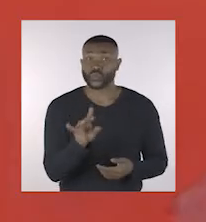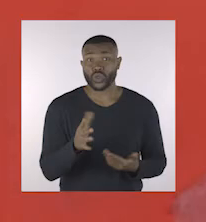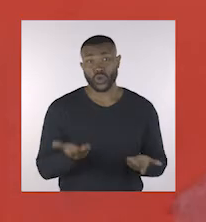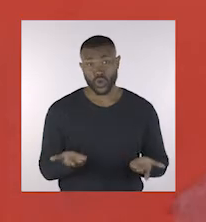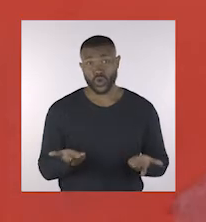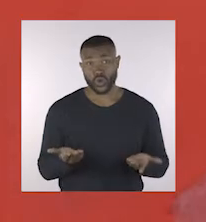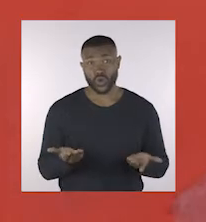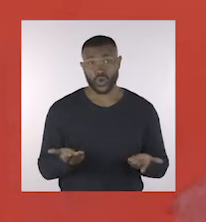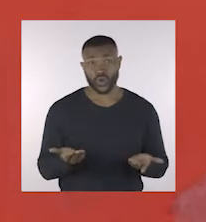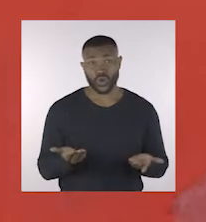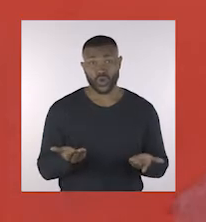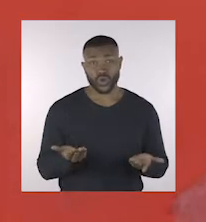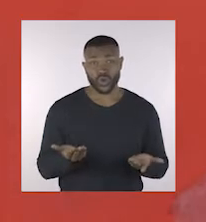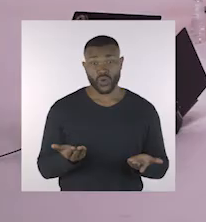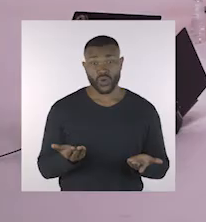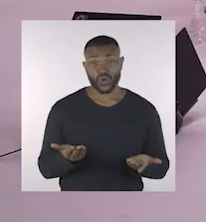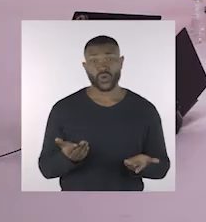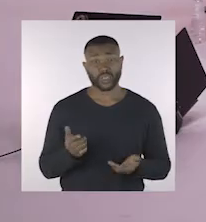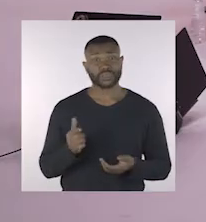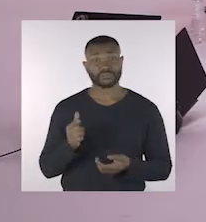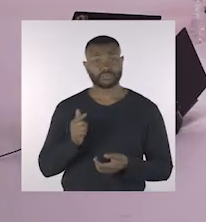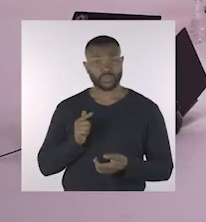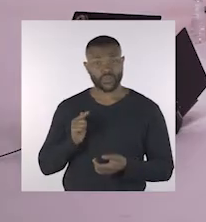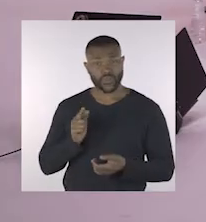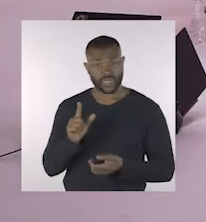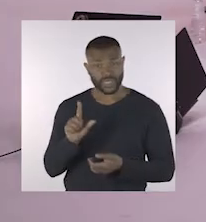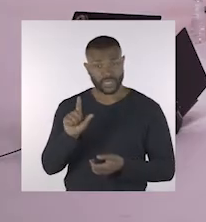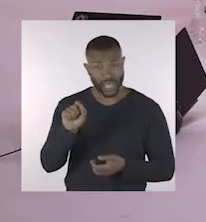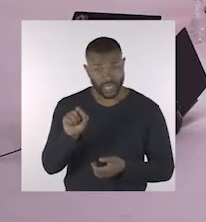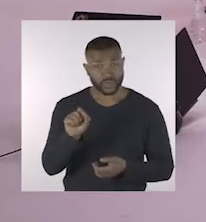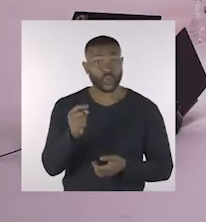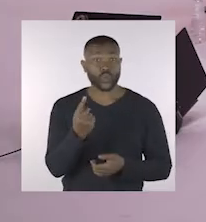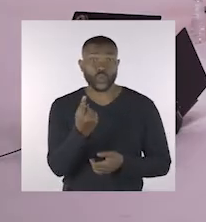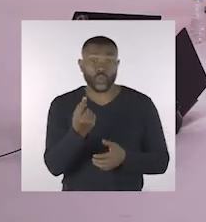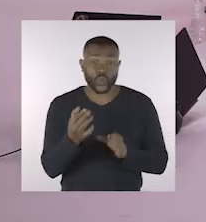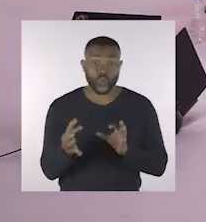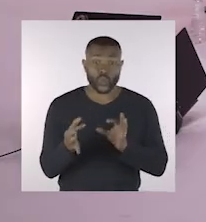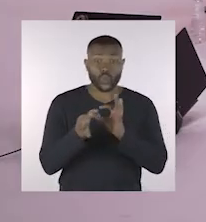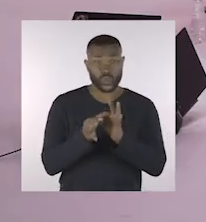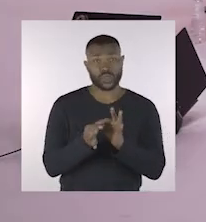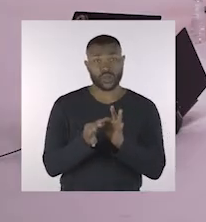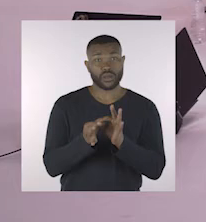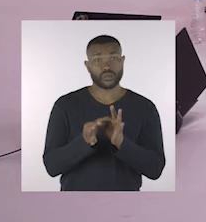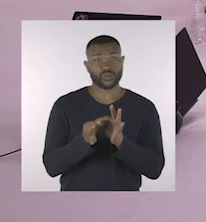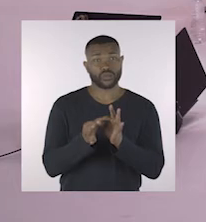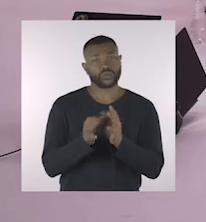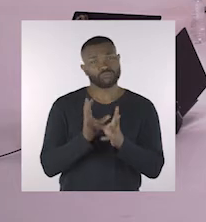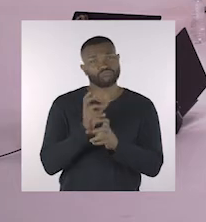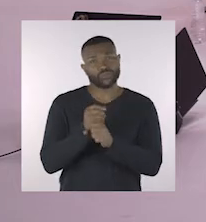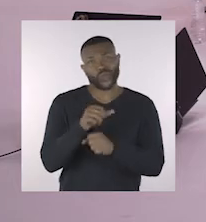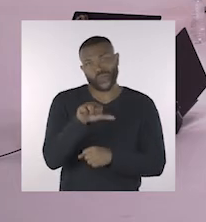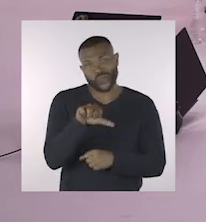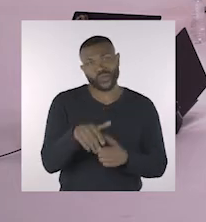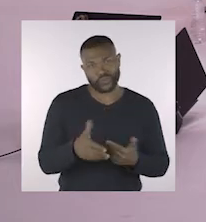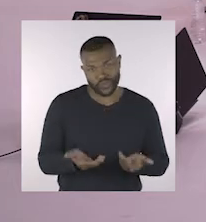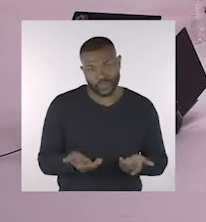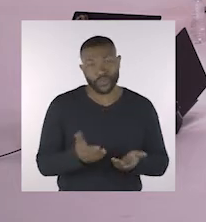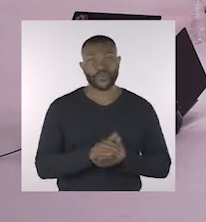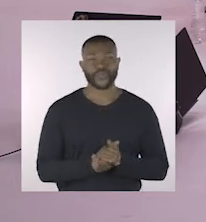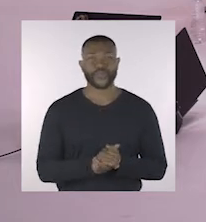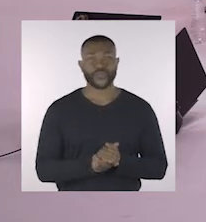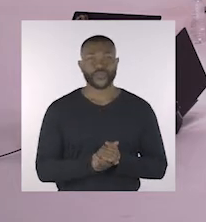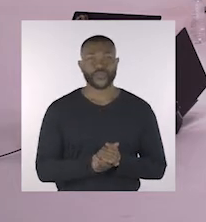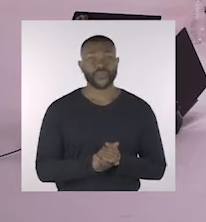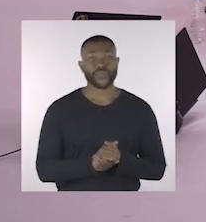o som é isso que era fiz na verdade fizemos dez é pois uma Era cor ligado Nossa para ligar campo do nome né então